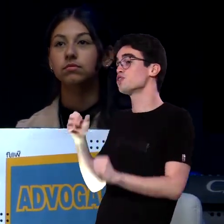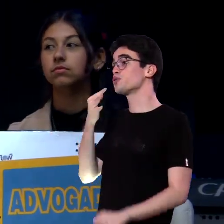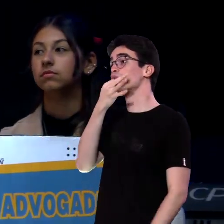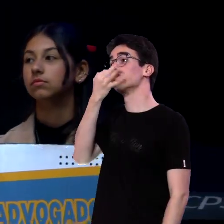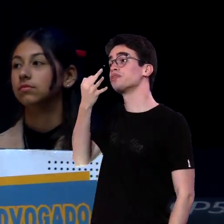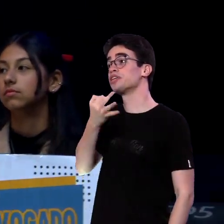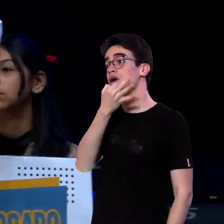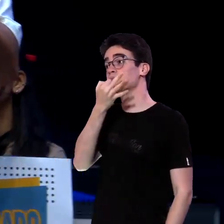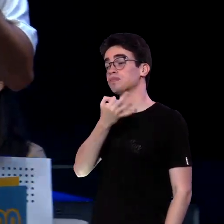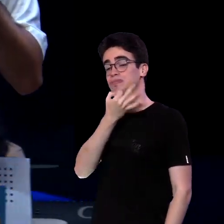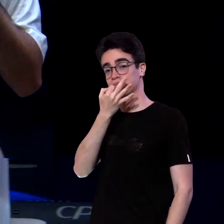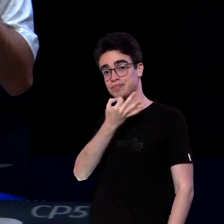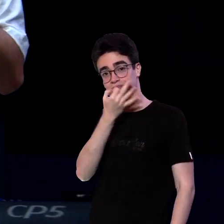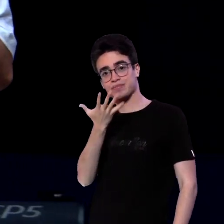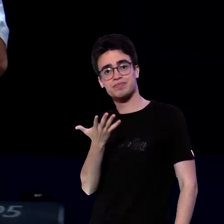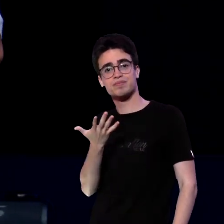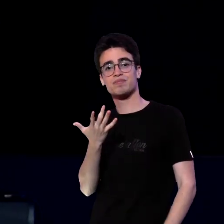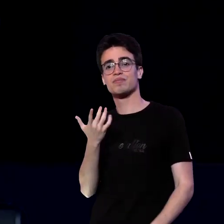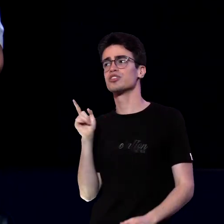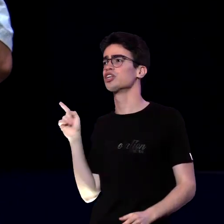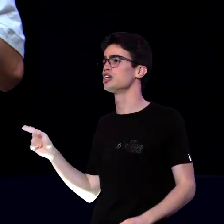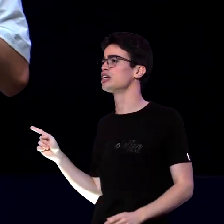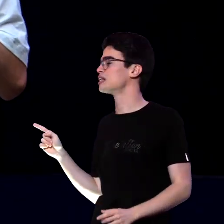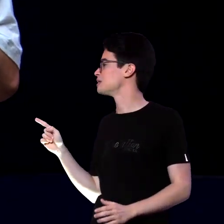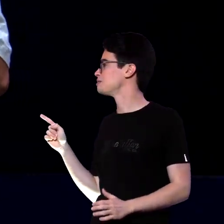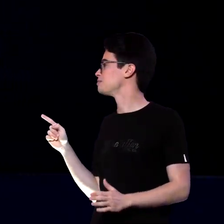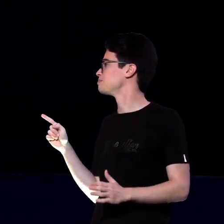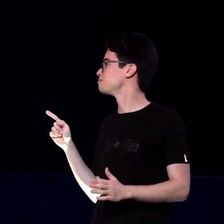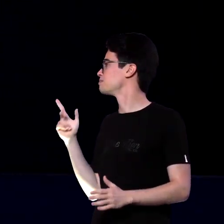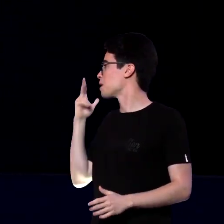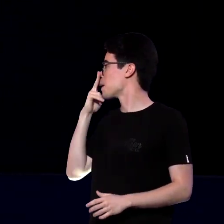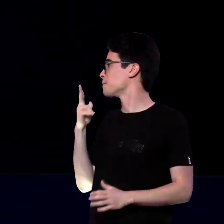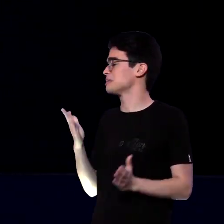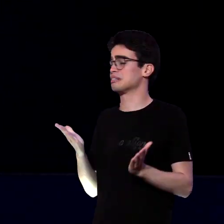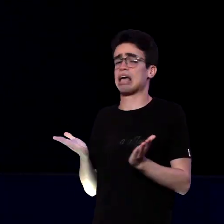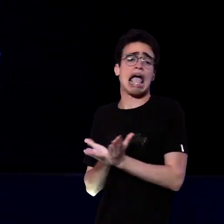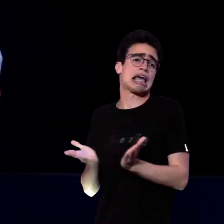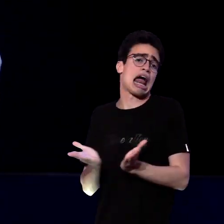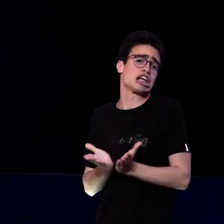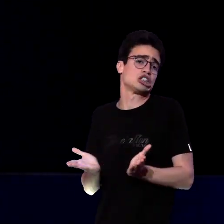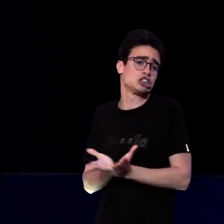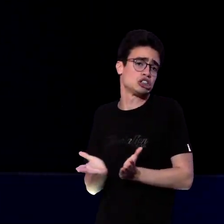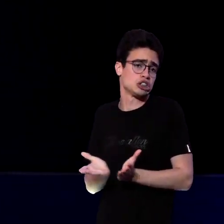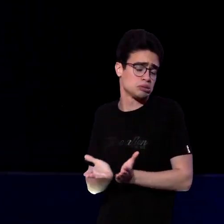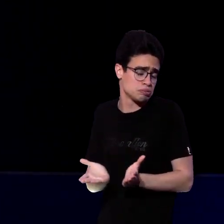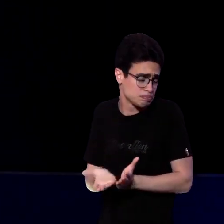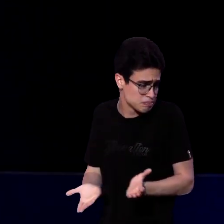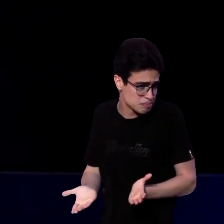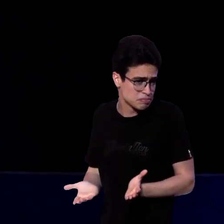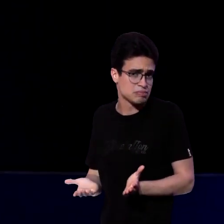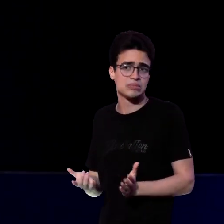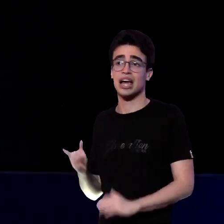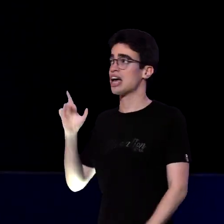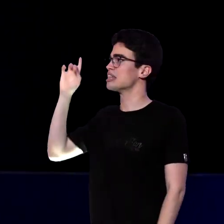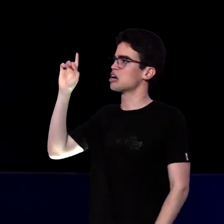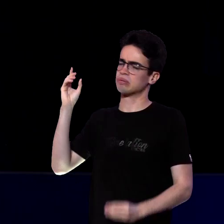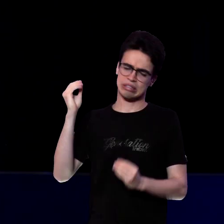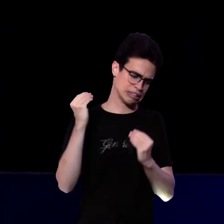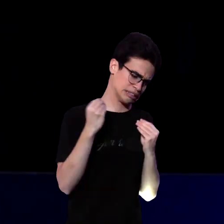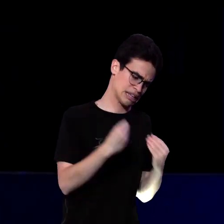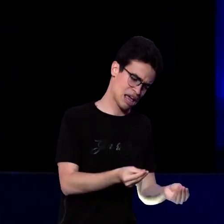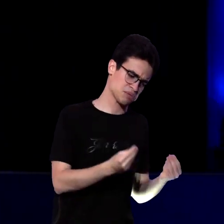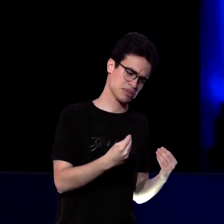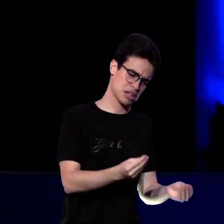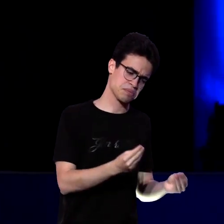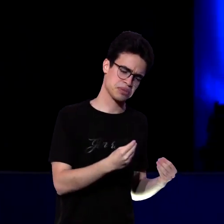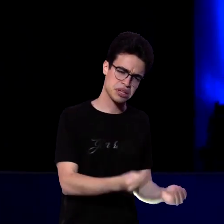opinião deles, do porquê esse homem, que se diz crente, que ganhou tudo de Deus,